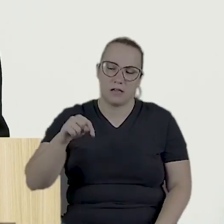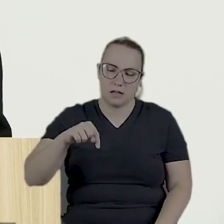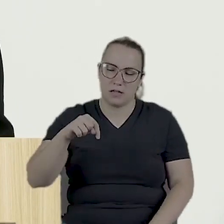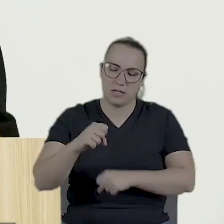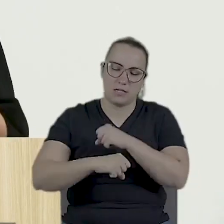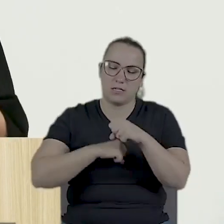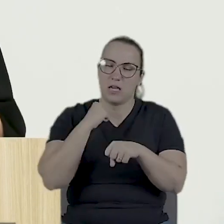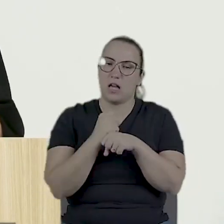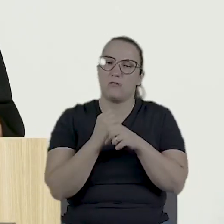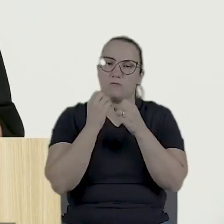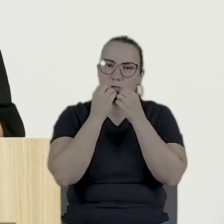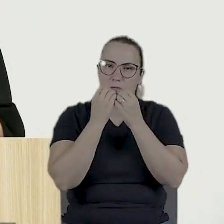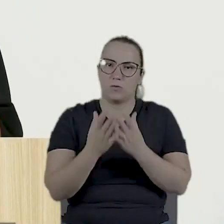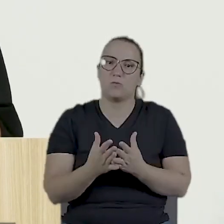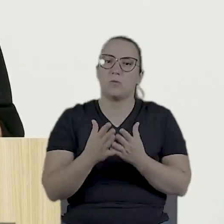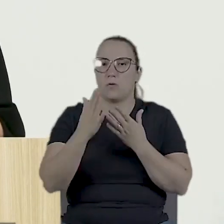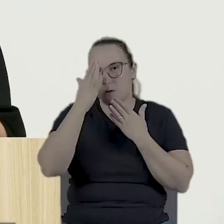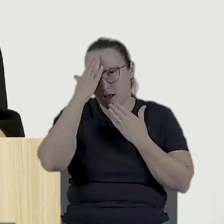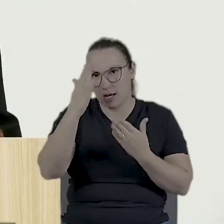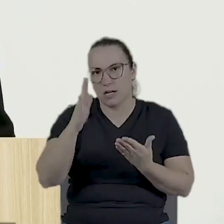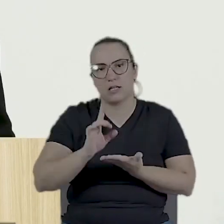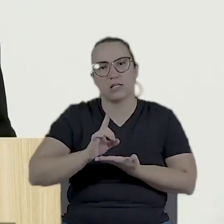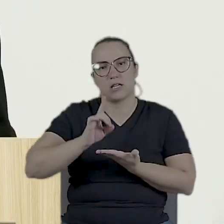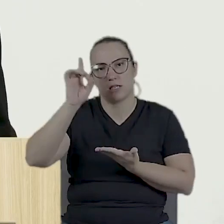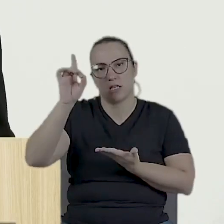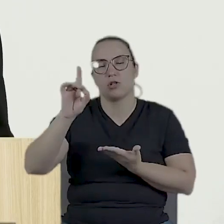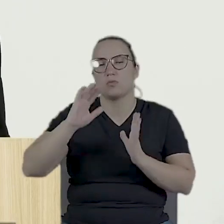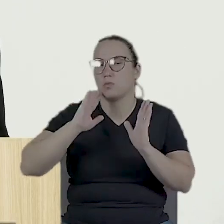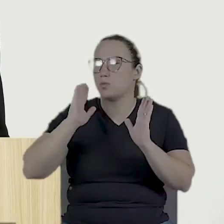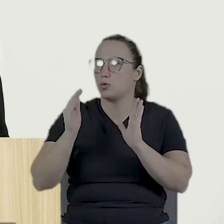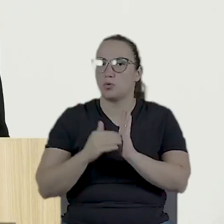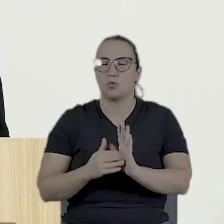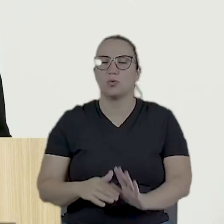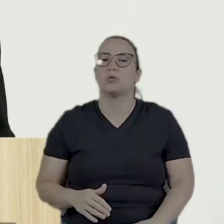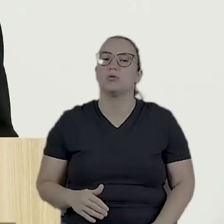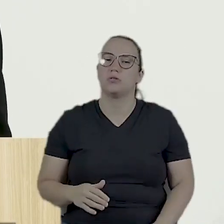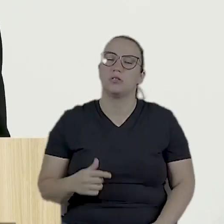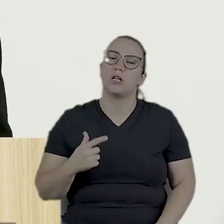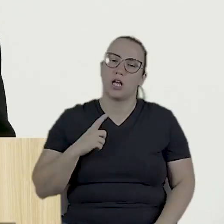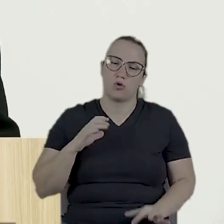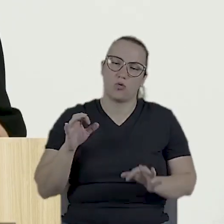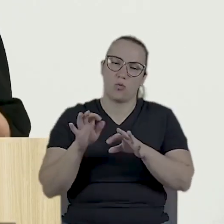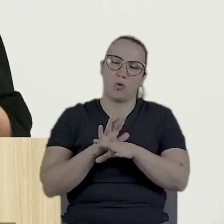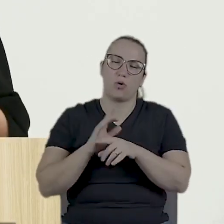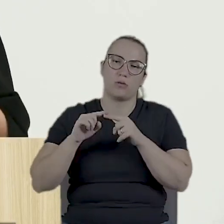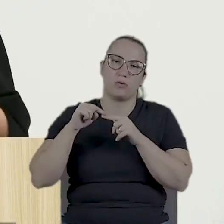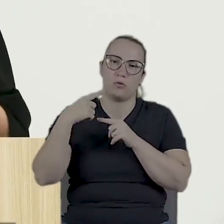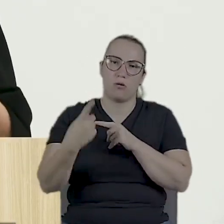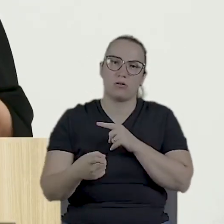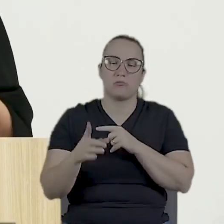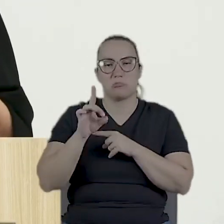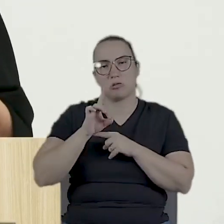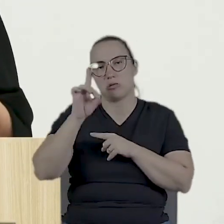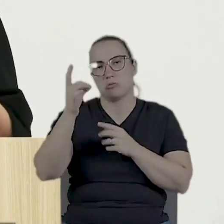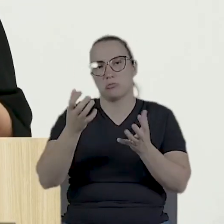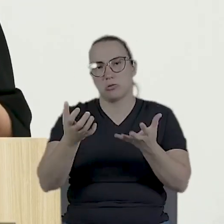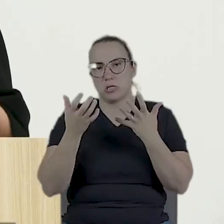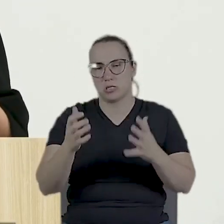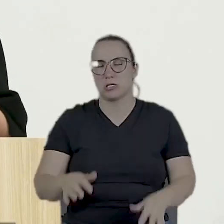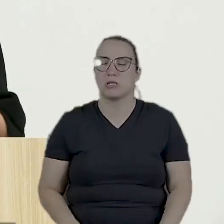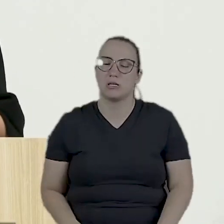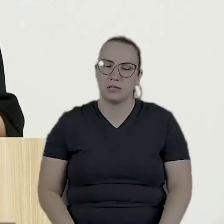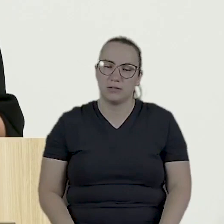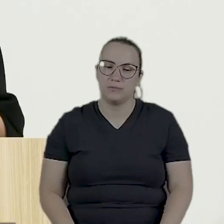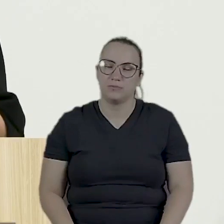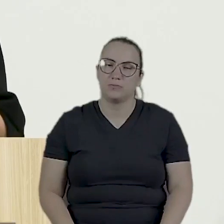incrível. Sou grata a Deus por tudo e estou pronta para o ano que vem, seja o que Deus quiser. Quero